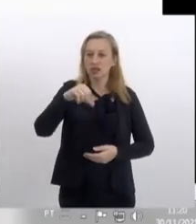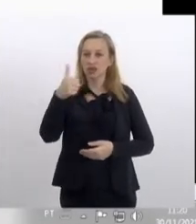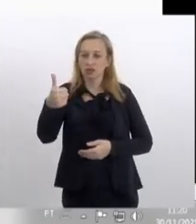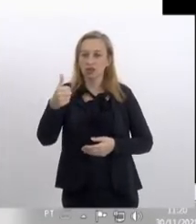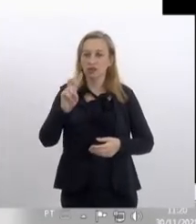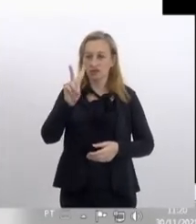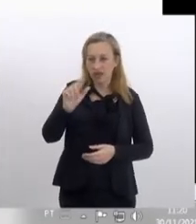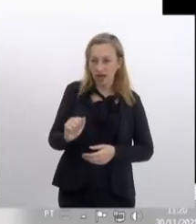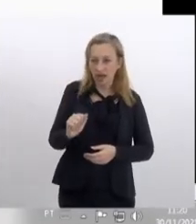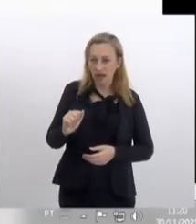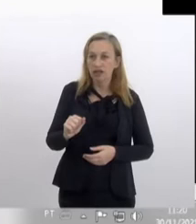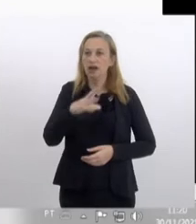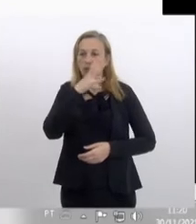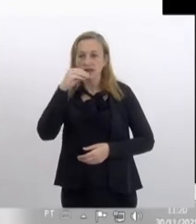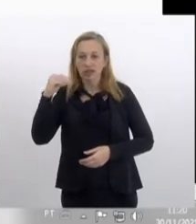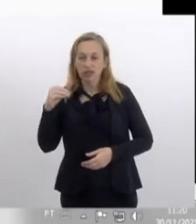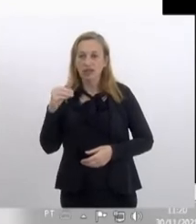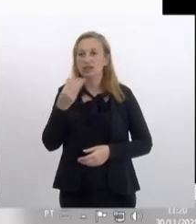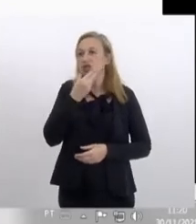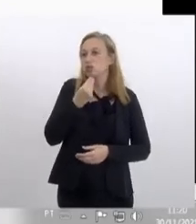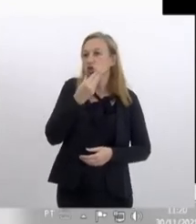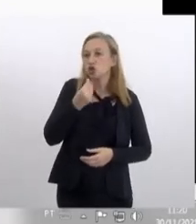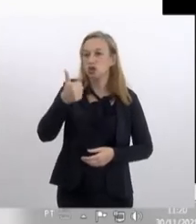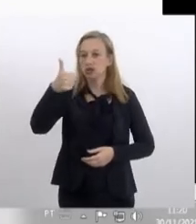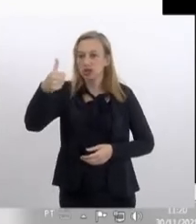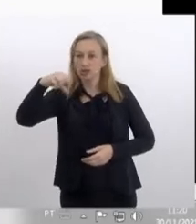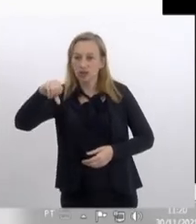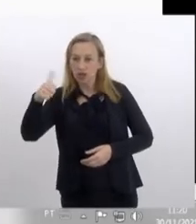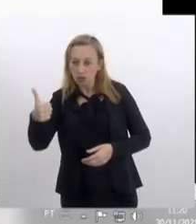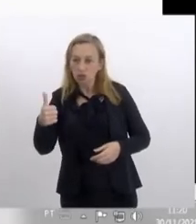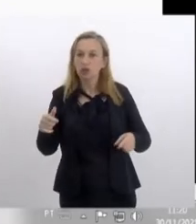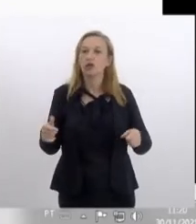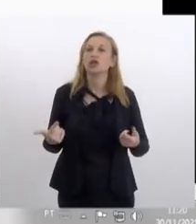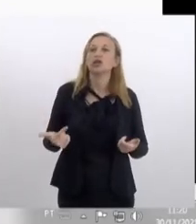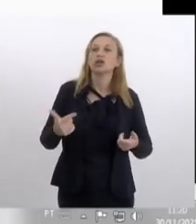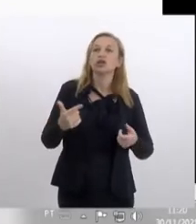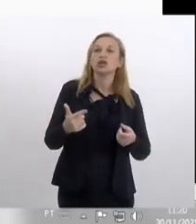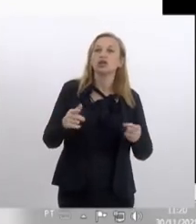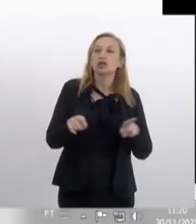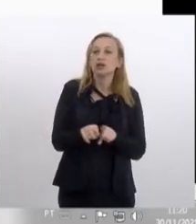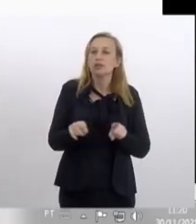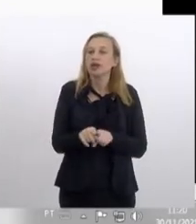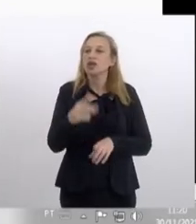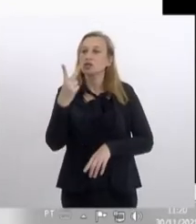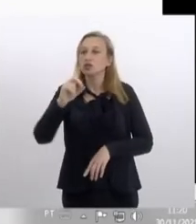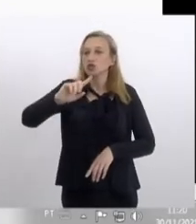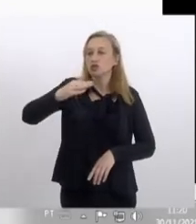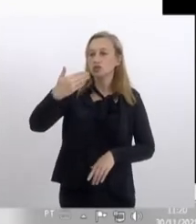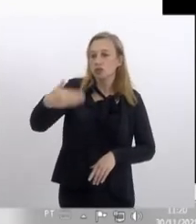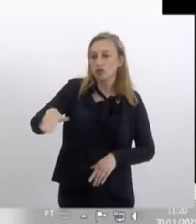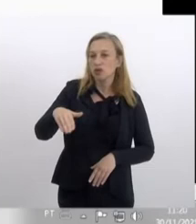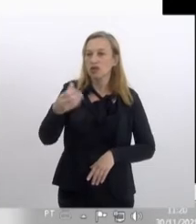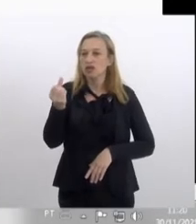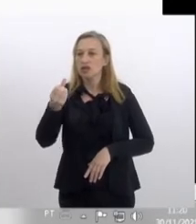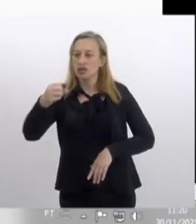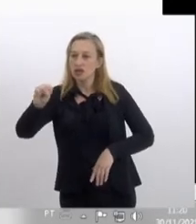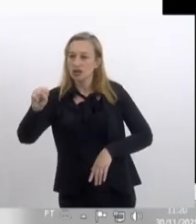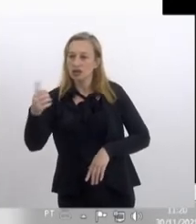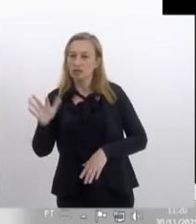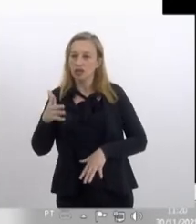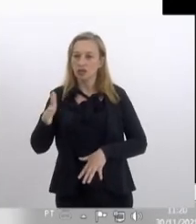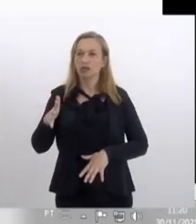vagas, né, para adolescentes masculinos, e a gente passa um valor de 2,5 milhões aproximadamente para essas